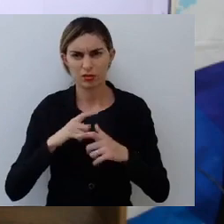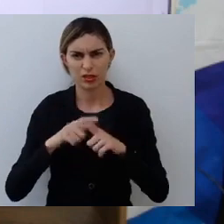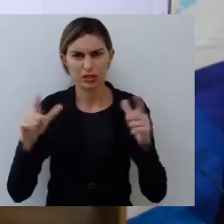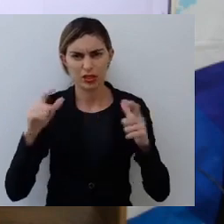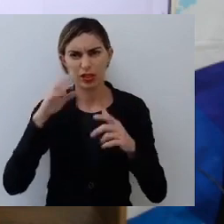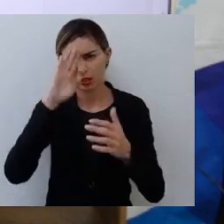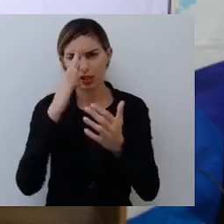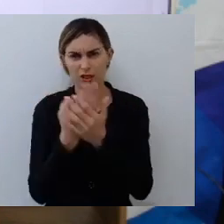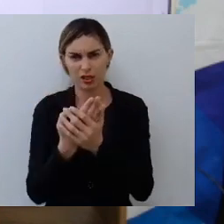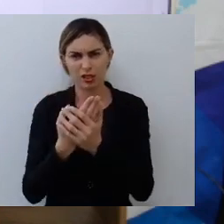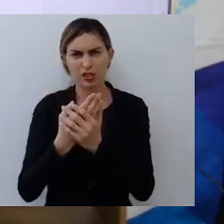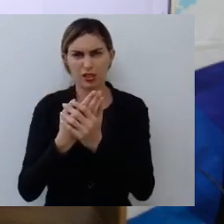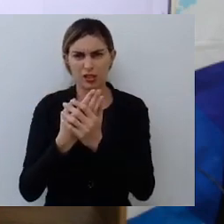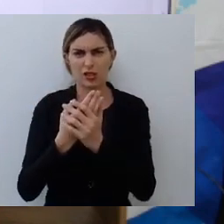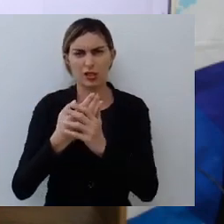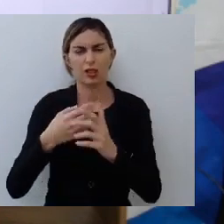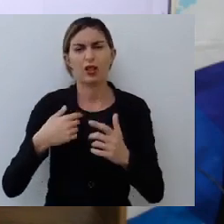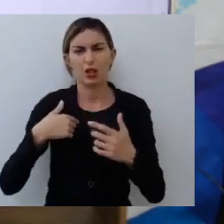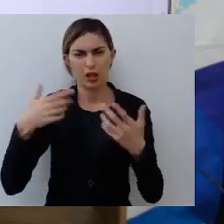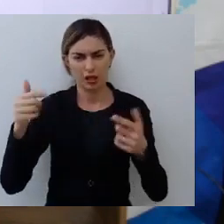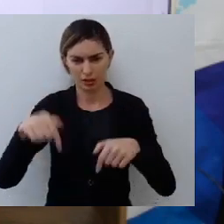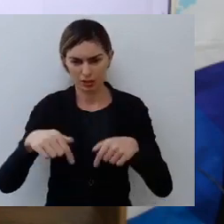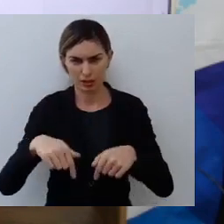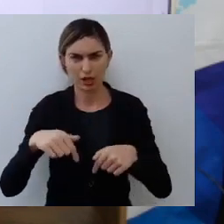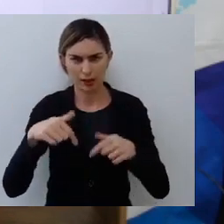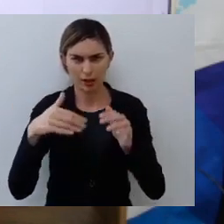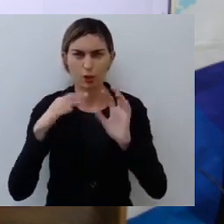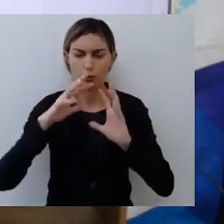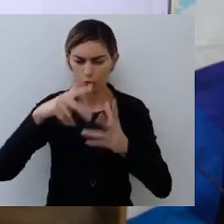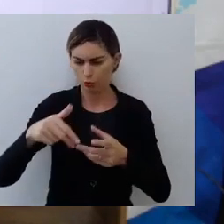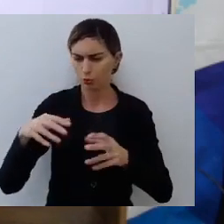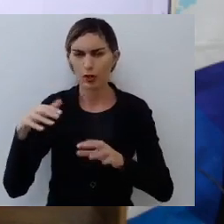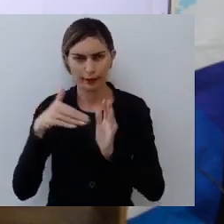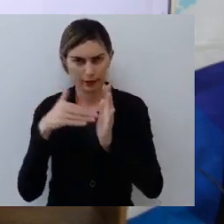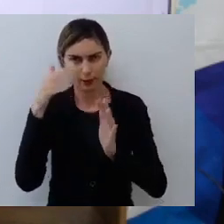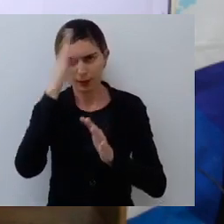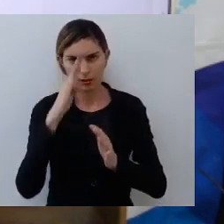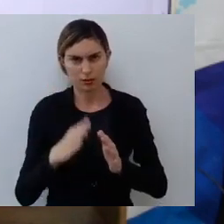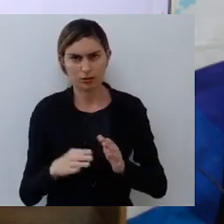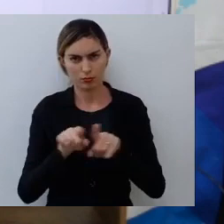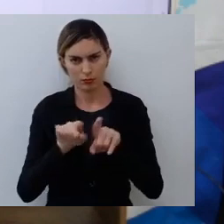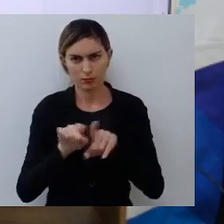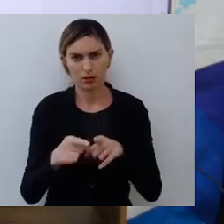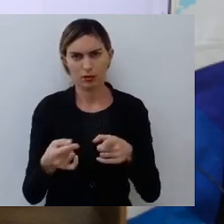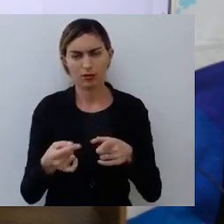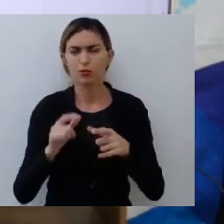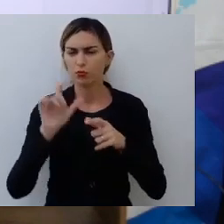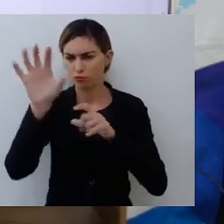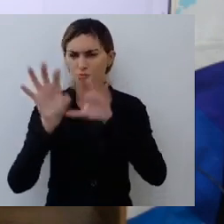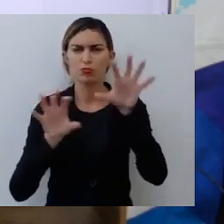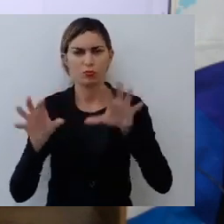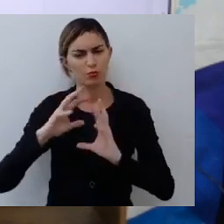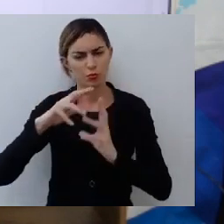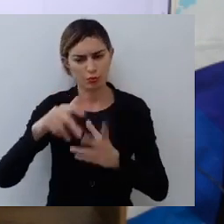mundo ou até mesmo no Brasil? Gostei da pergunta. Tá? Em vários cantos do